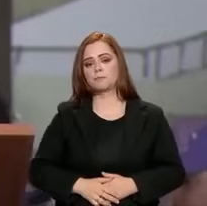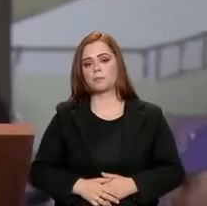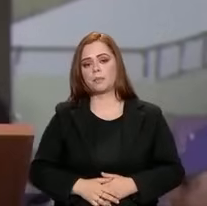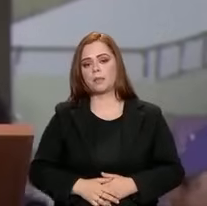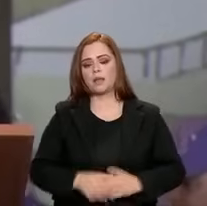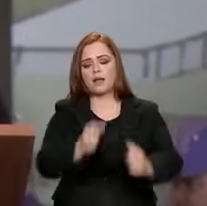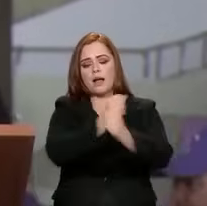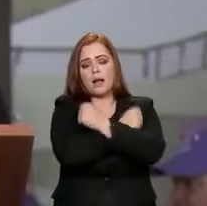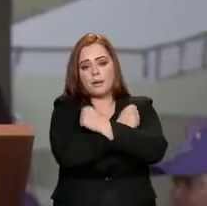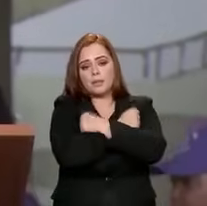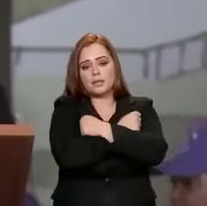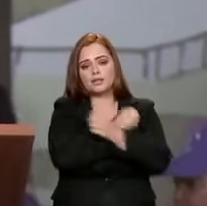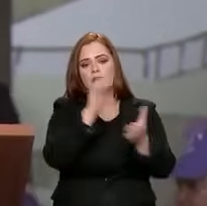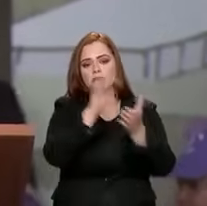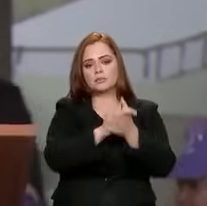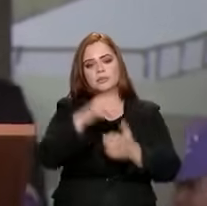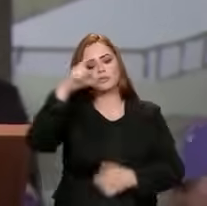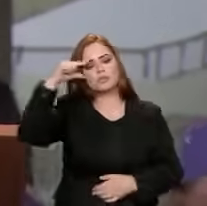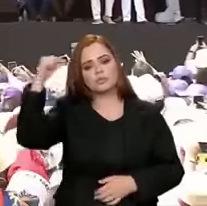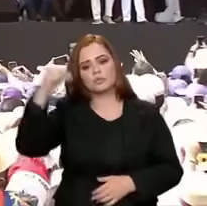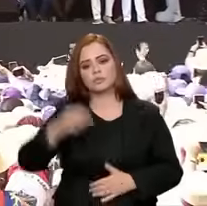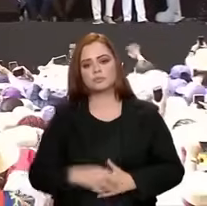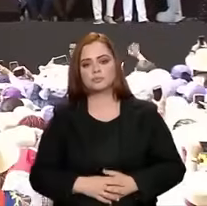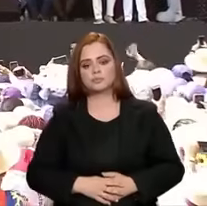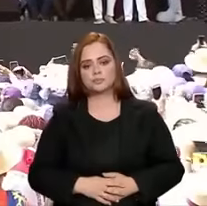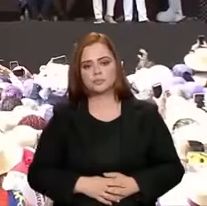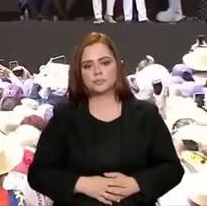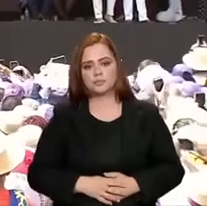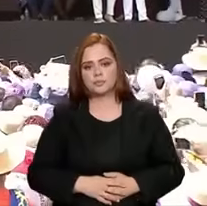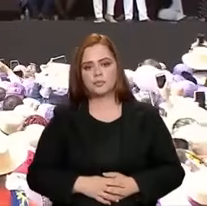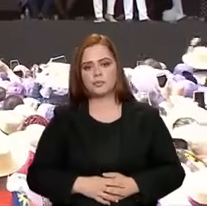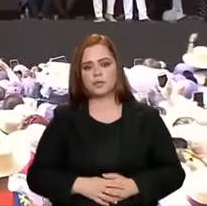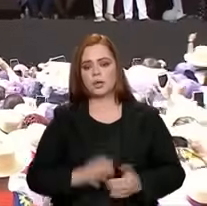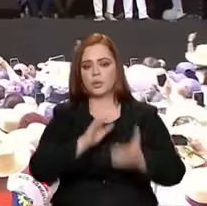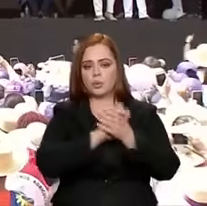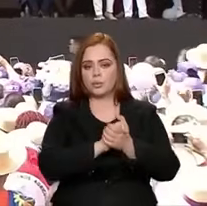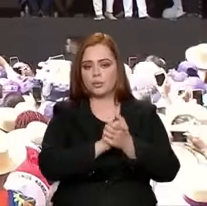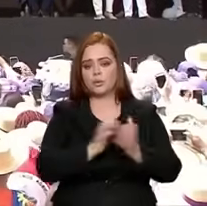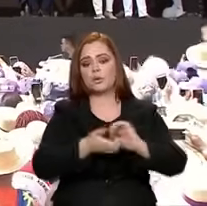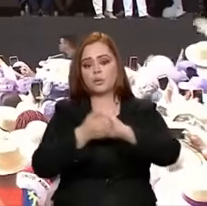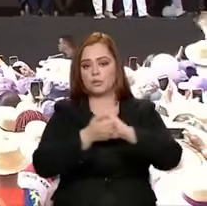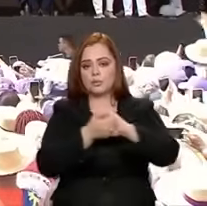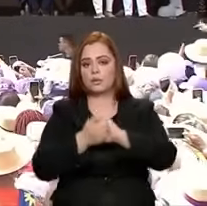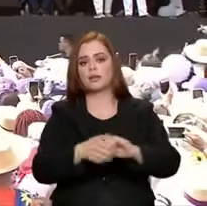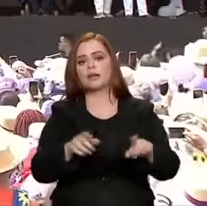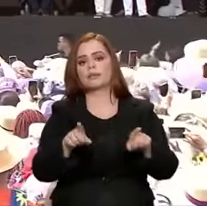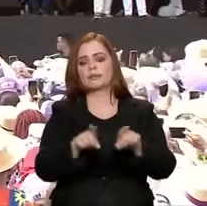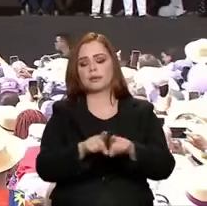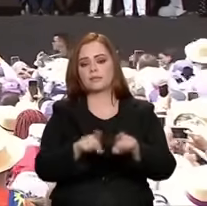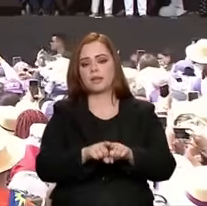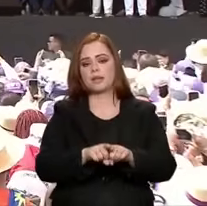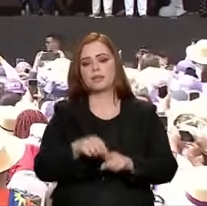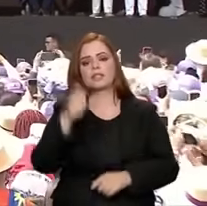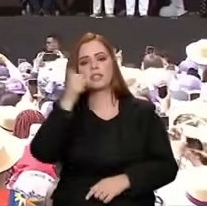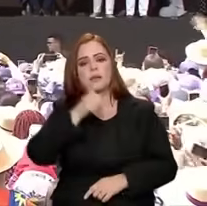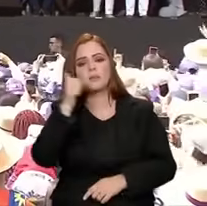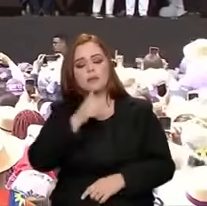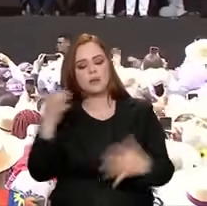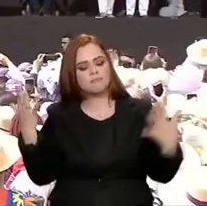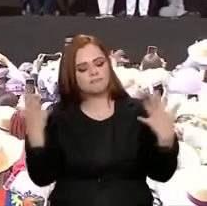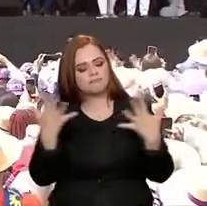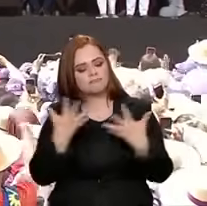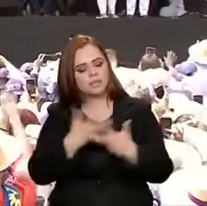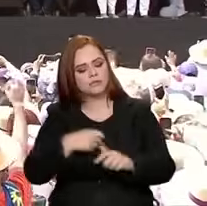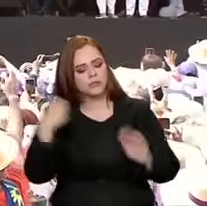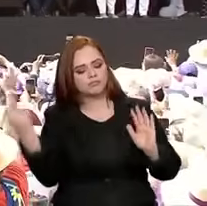abraçar a companheira janja cumprimentar essa Guerreira que é